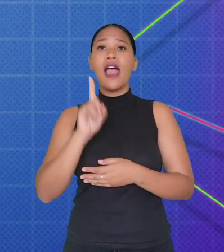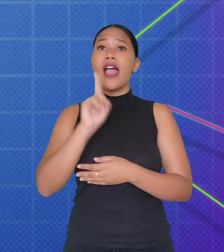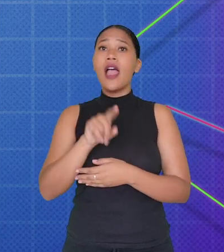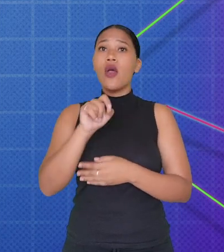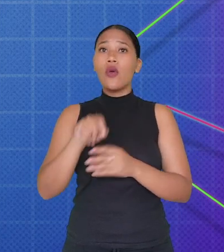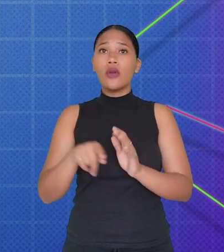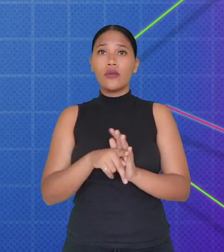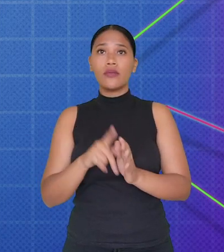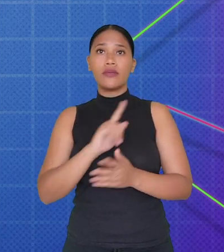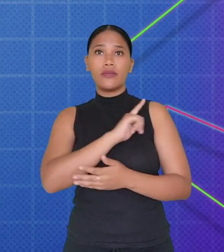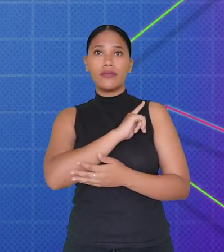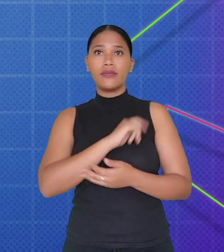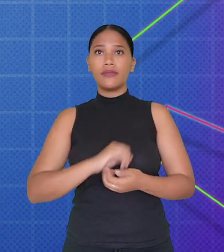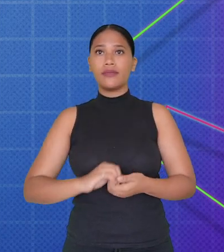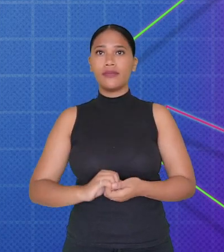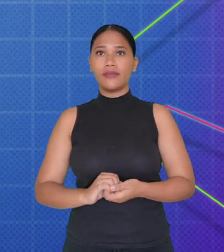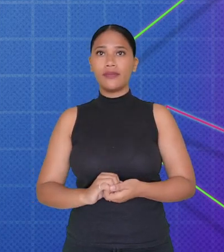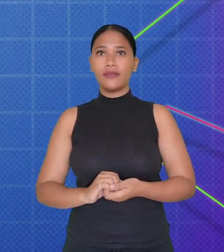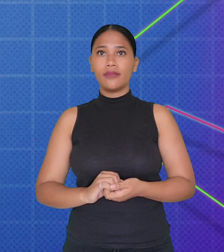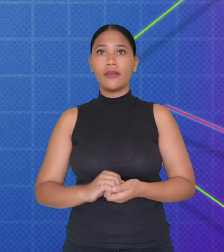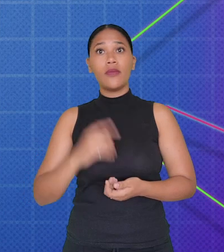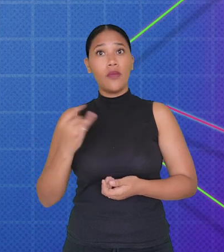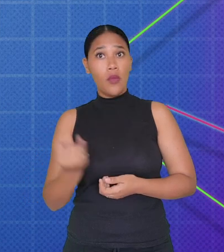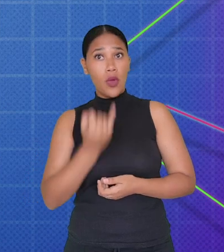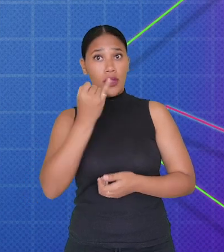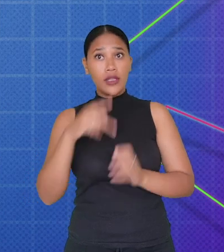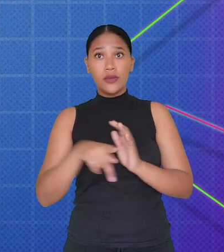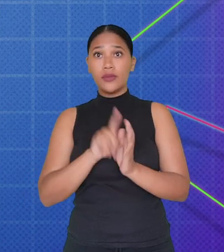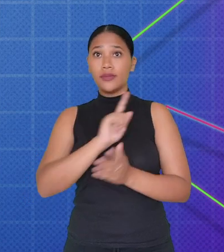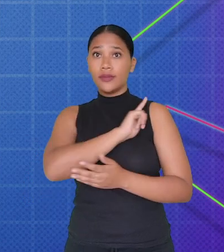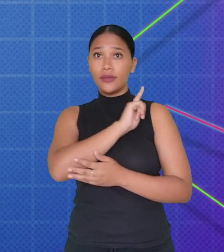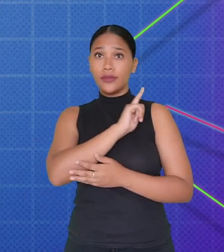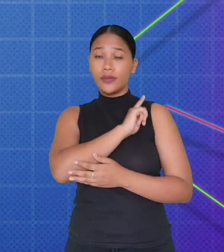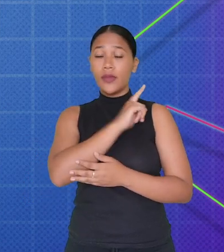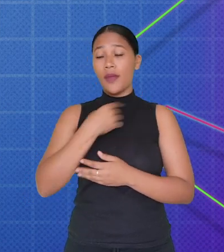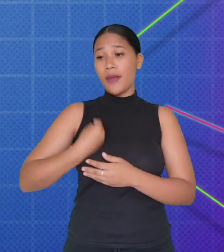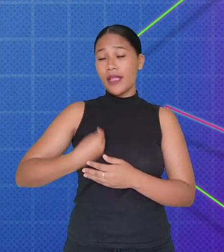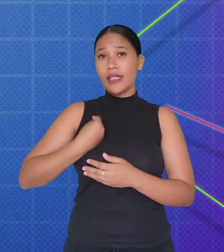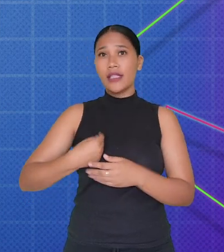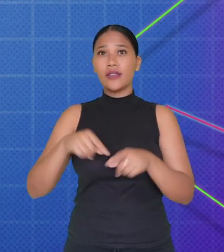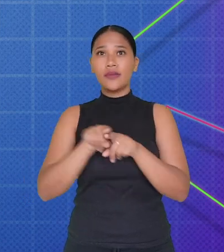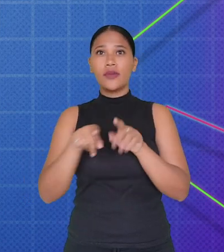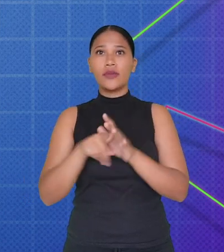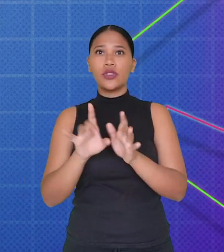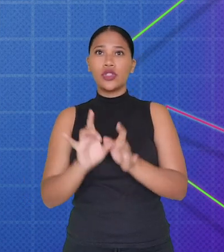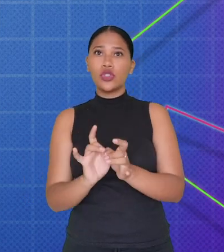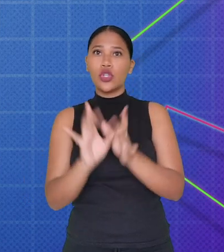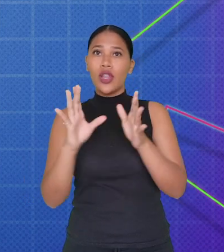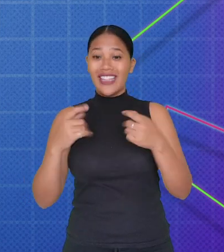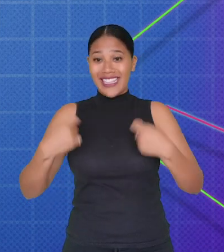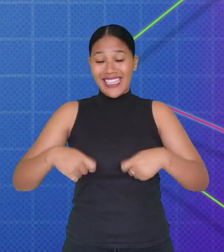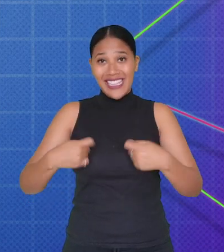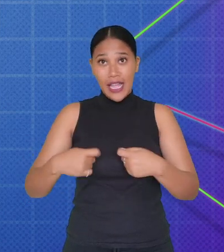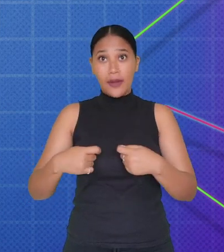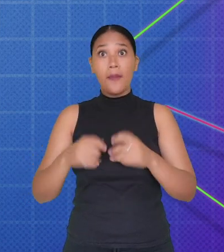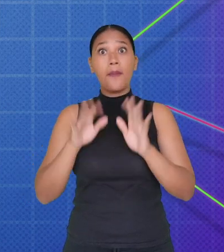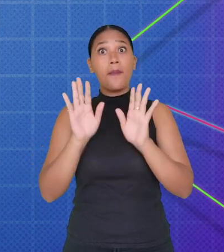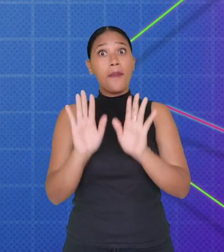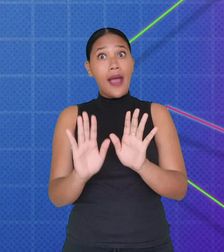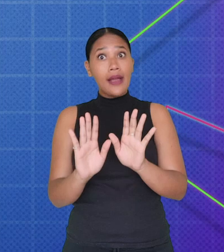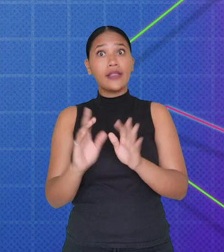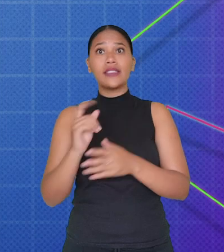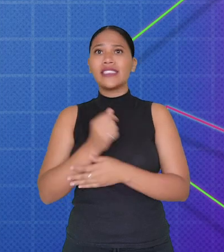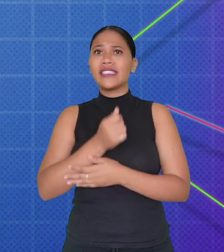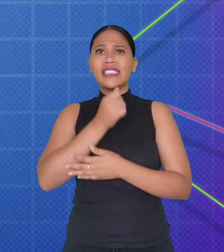disso é importante que os leitor Além disso é importante que os gestores esteja presente e disponível para ajudar a equipe quando necessário